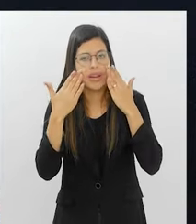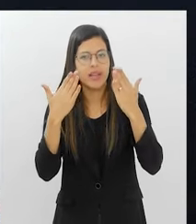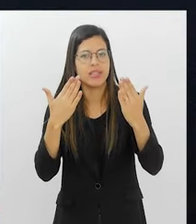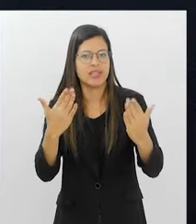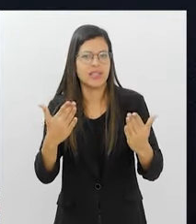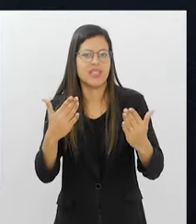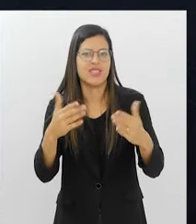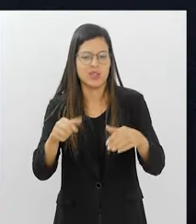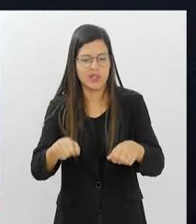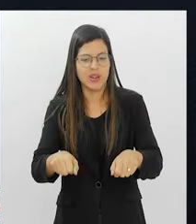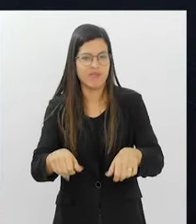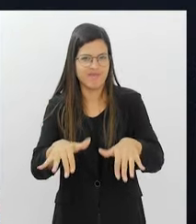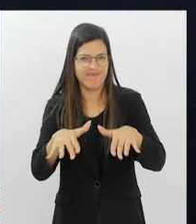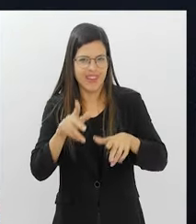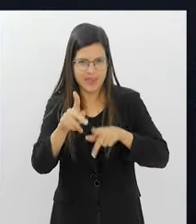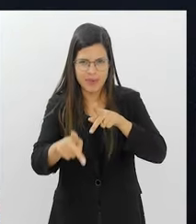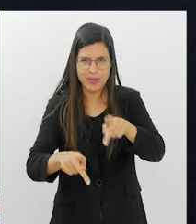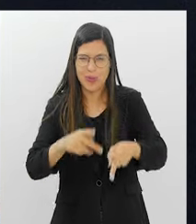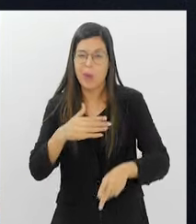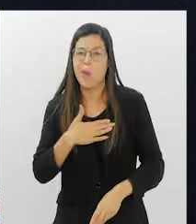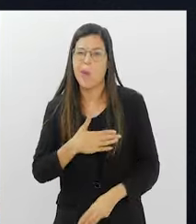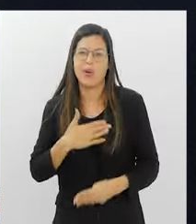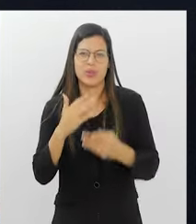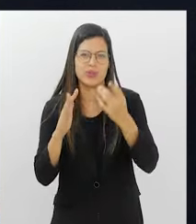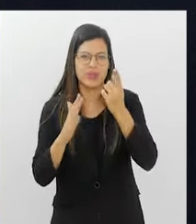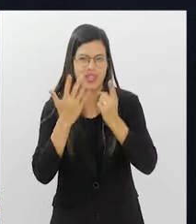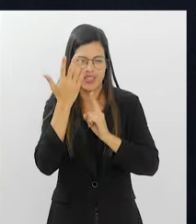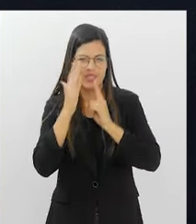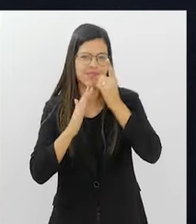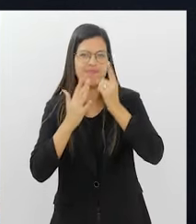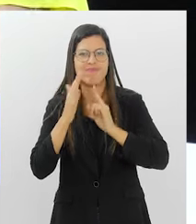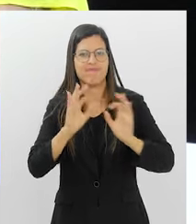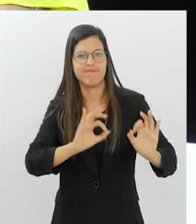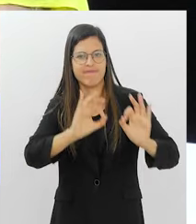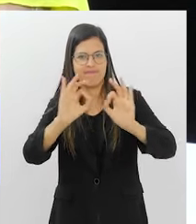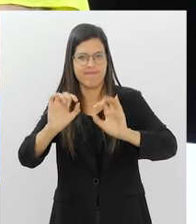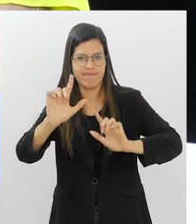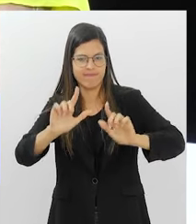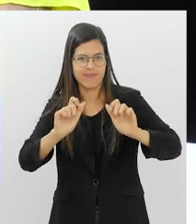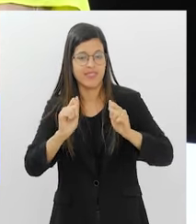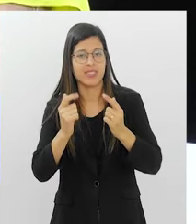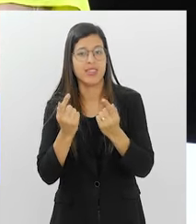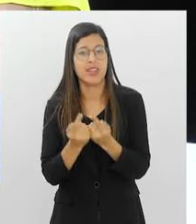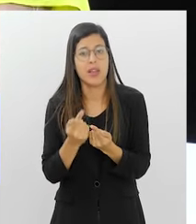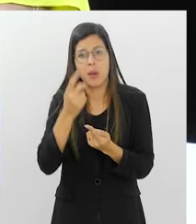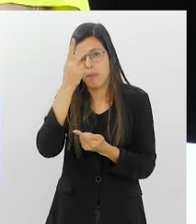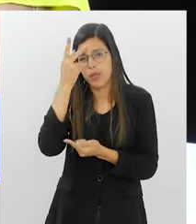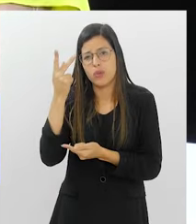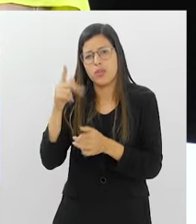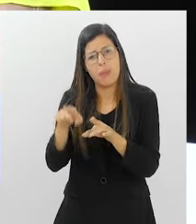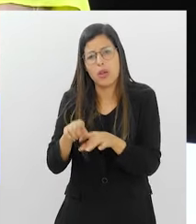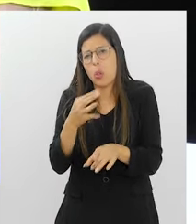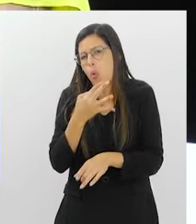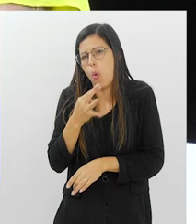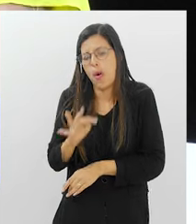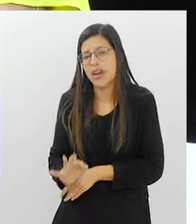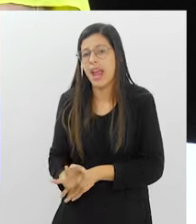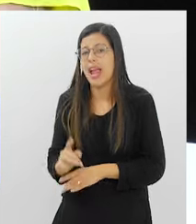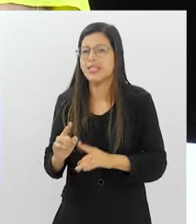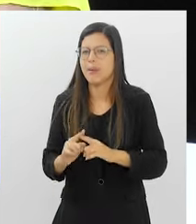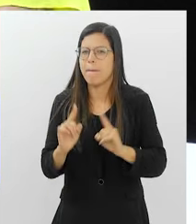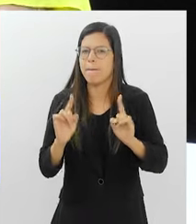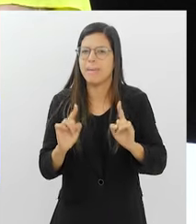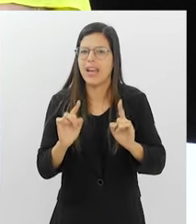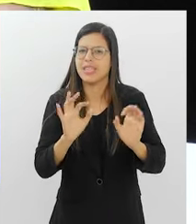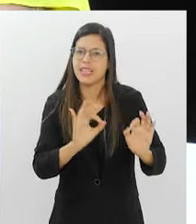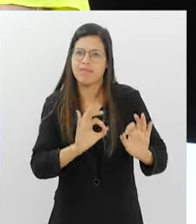apresentem ao público que gosta de carnaval e assiste a TV alerge e também aqueles que não conhecem muito o Carnaval mas também